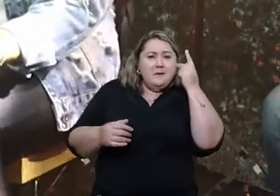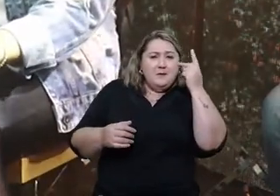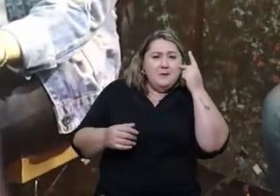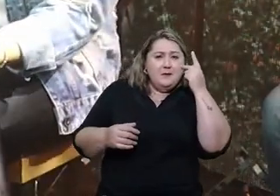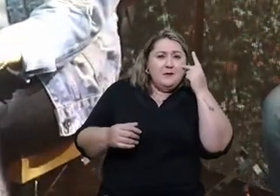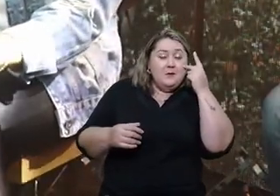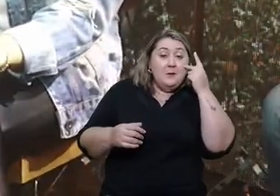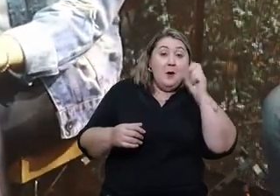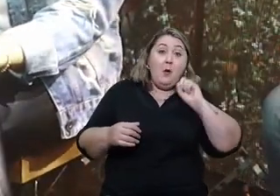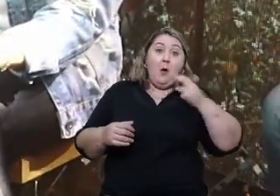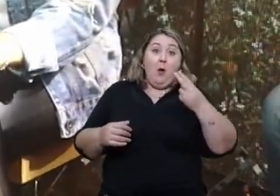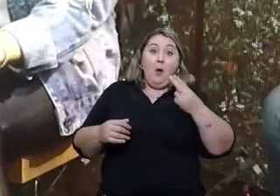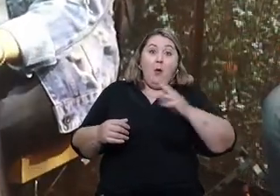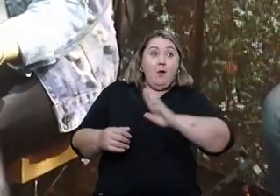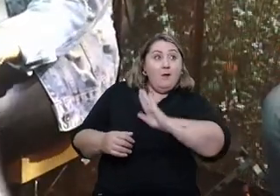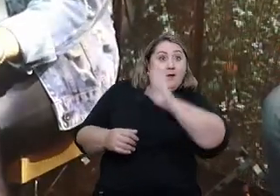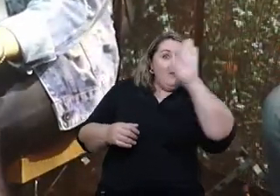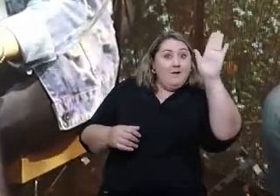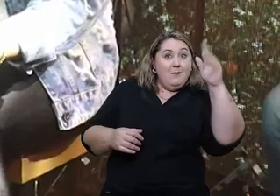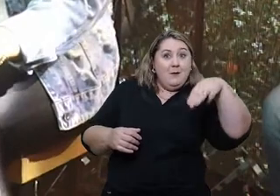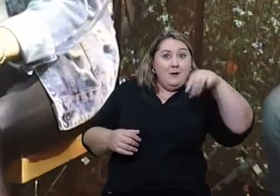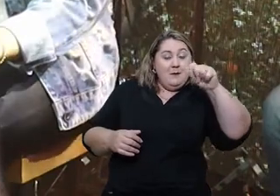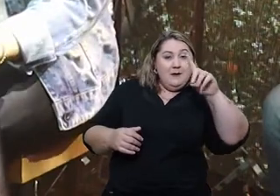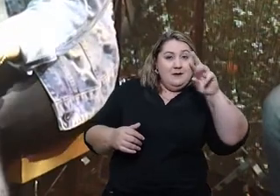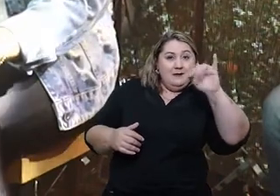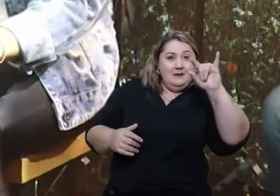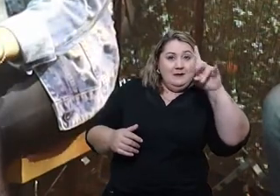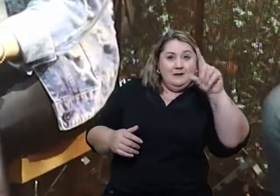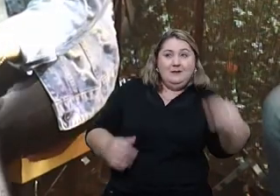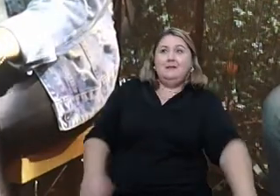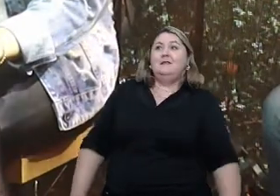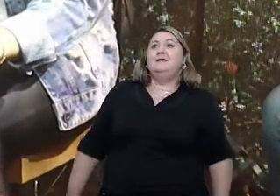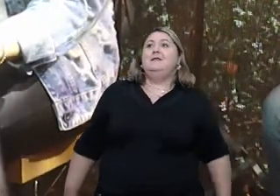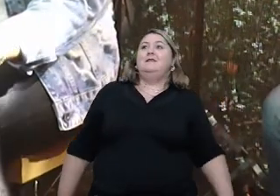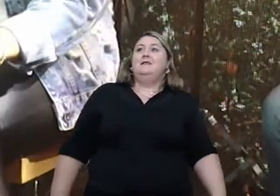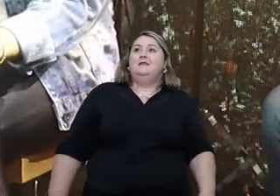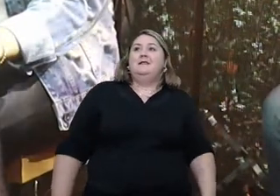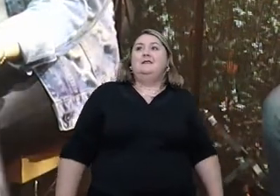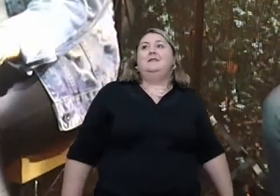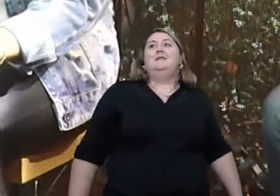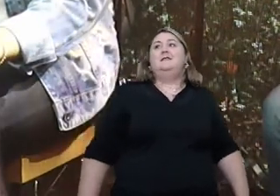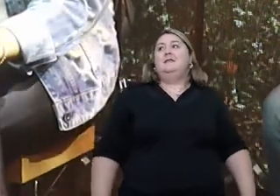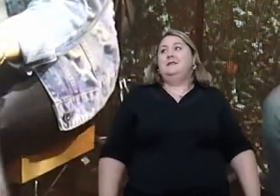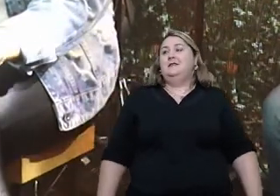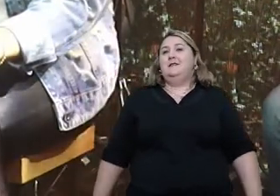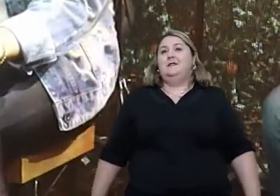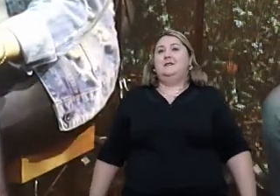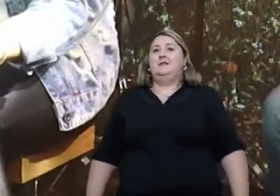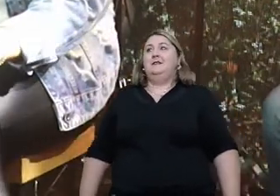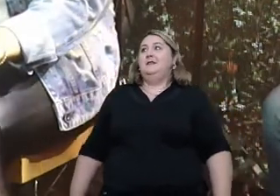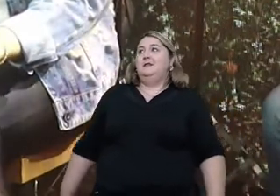volta logo pra São Paulo ou eu vou pra Madrid.